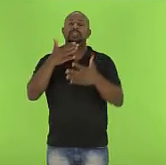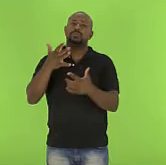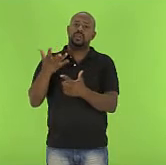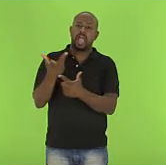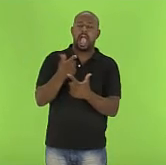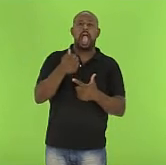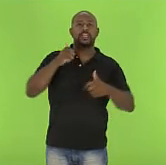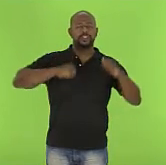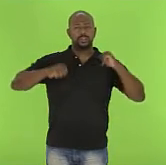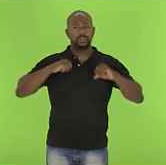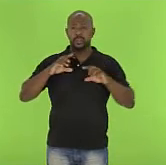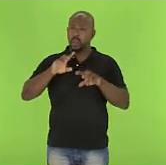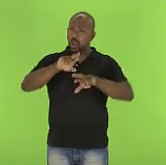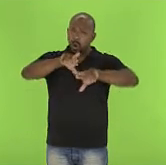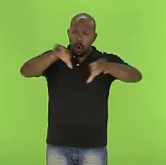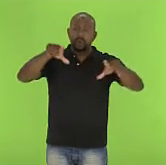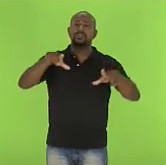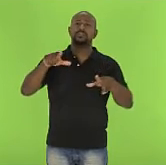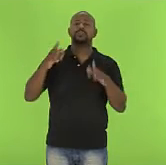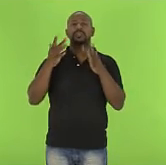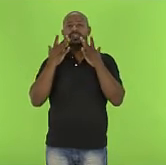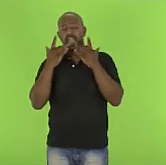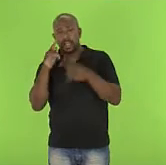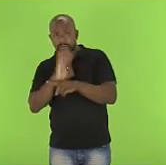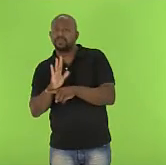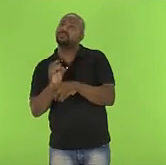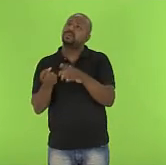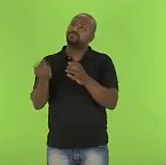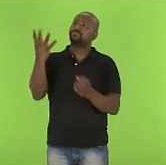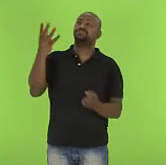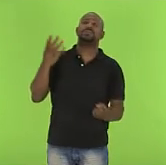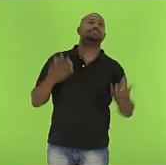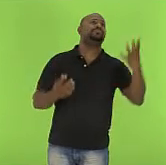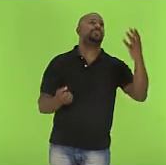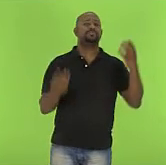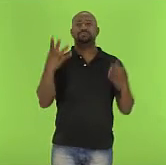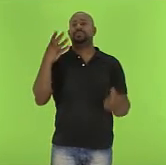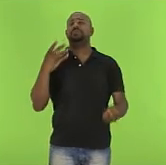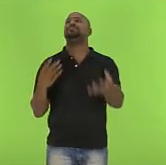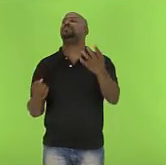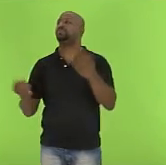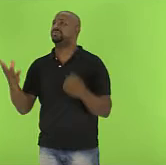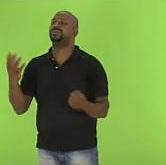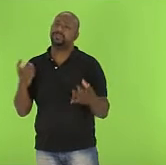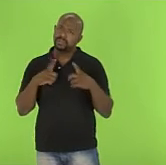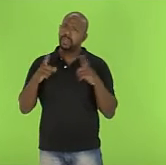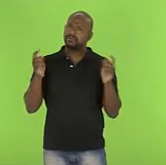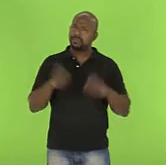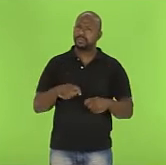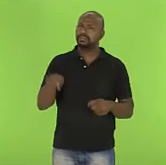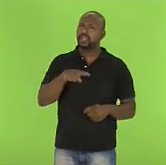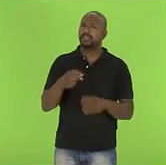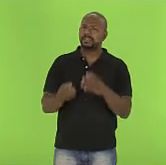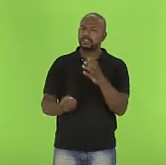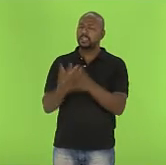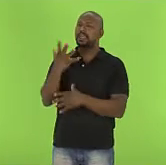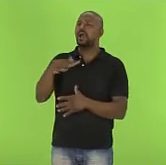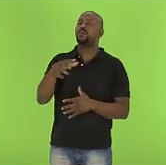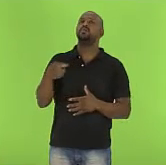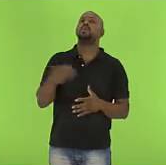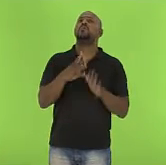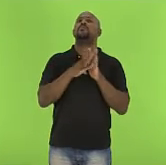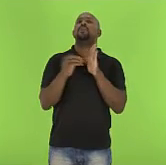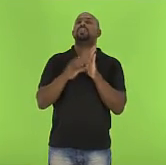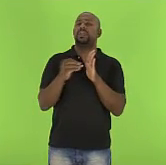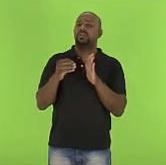processo artístico e outros espetáculos, filmes comecem a surgir por aí, sabe? Acho que a gente tem uma possibilidade de criar